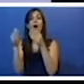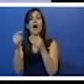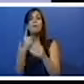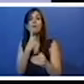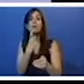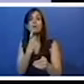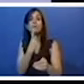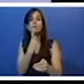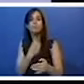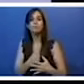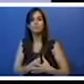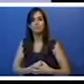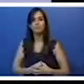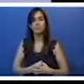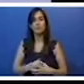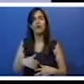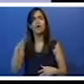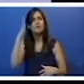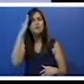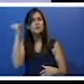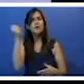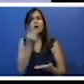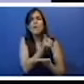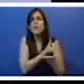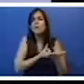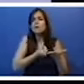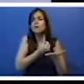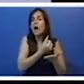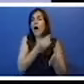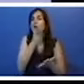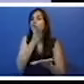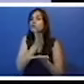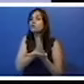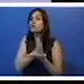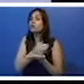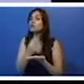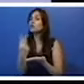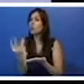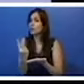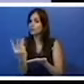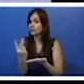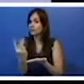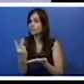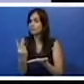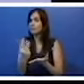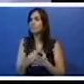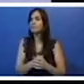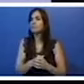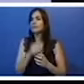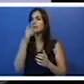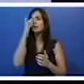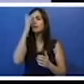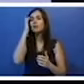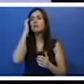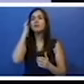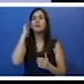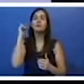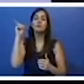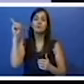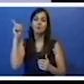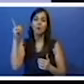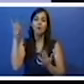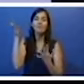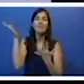É eu sei que o hexágono ele pode ser dividido em duas partes então o trapézio ele seria